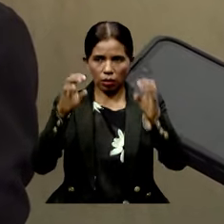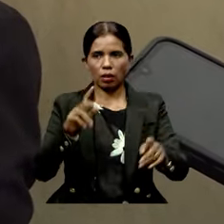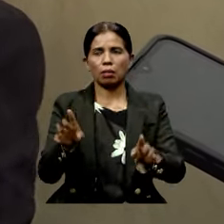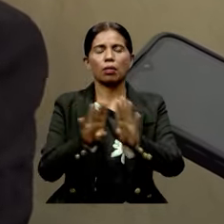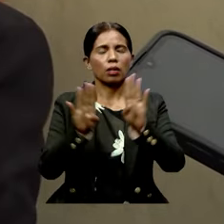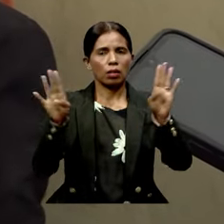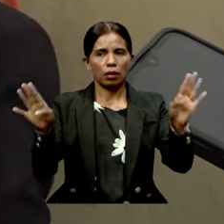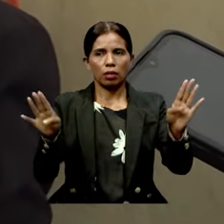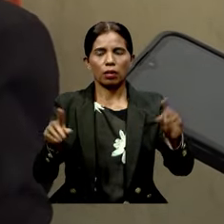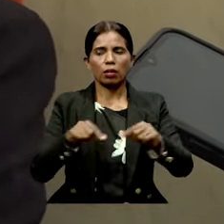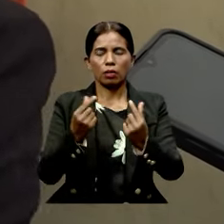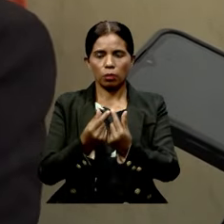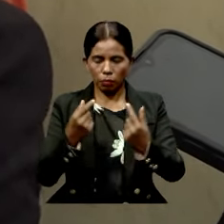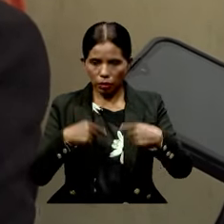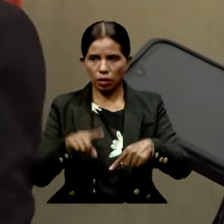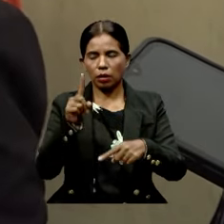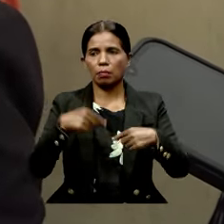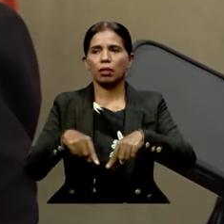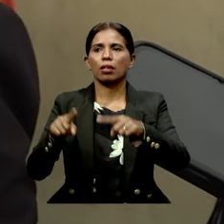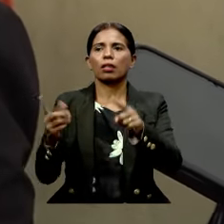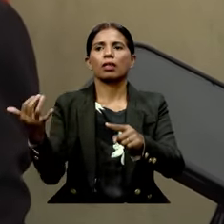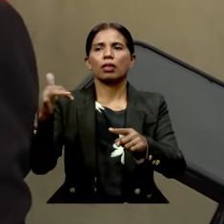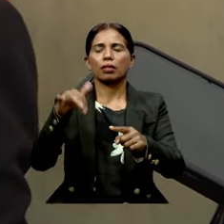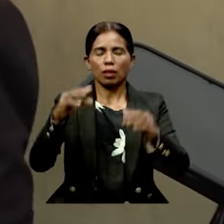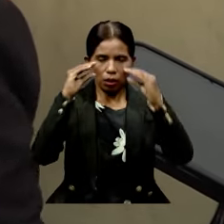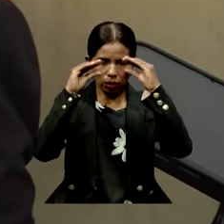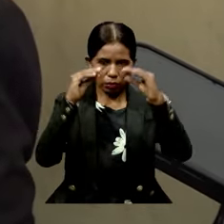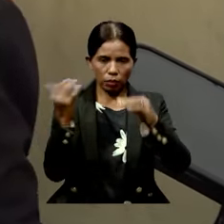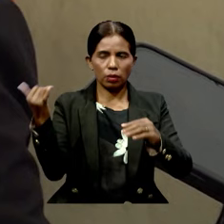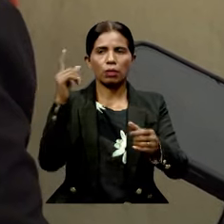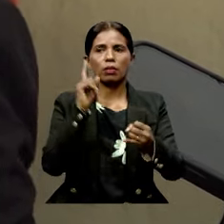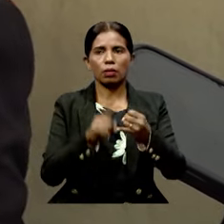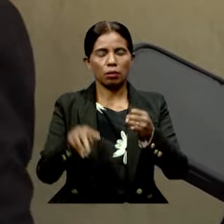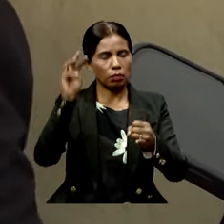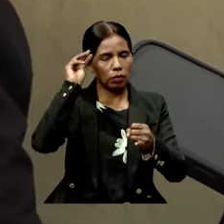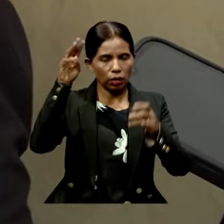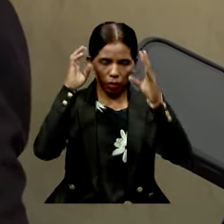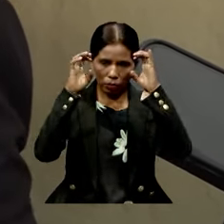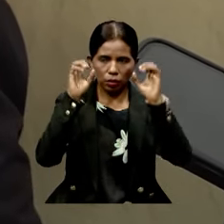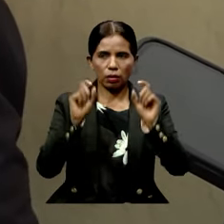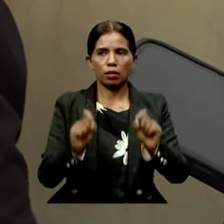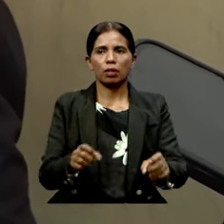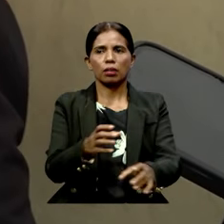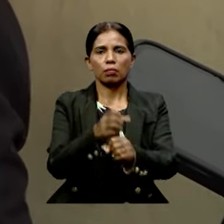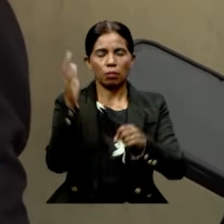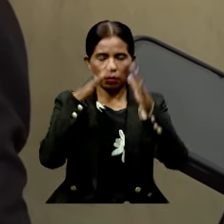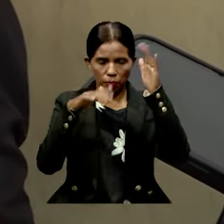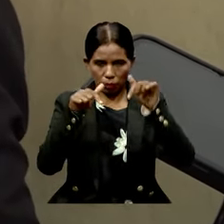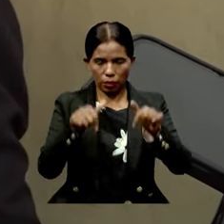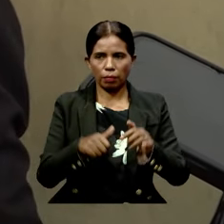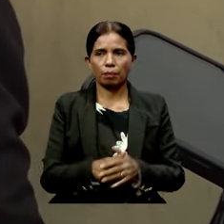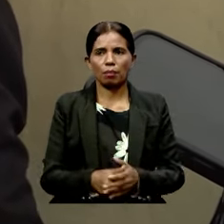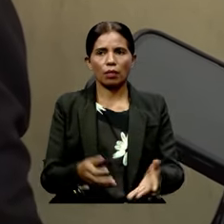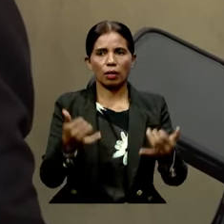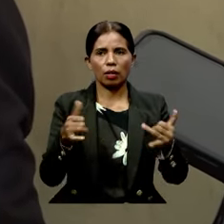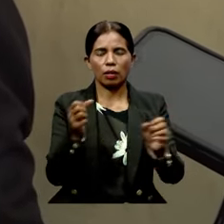classe paralelo, grupo da Barra, Sira Hanori, então, estou com o Ministério da Educação, mas tem que ser, sim, um problema aí da, né. Então, agora